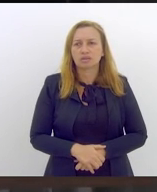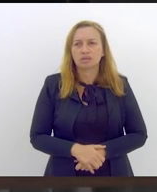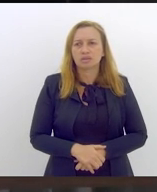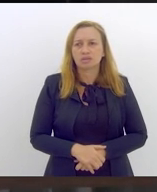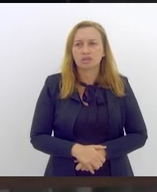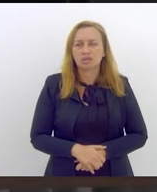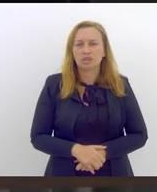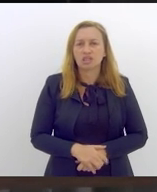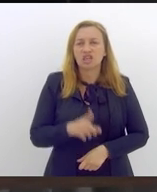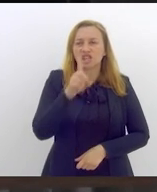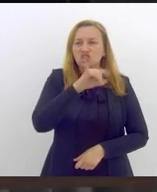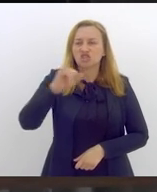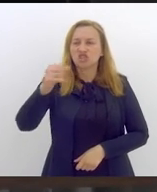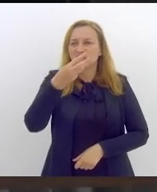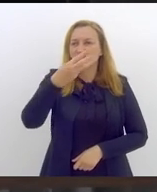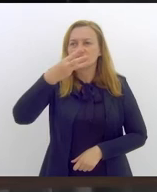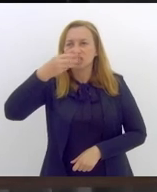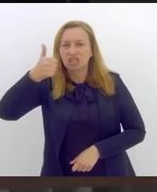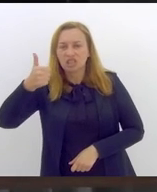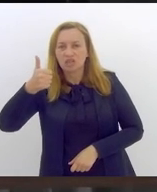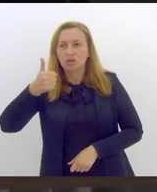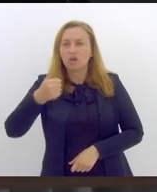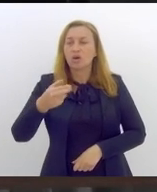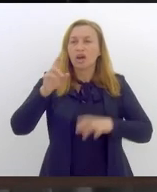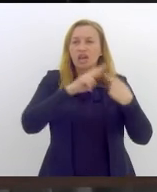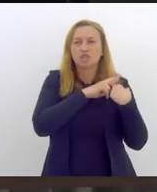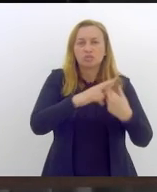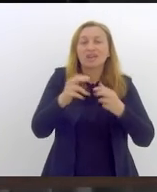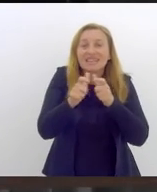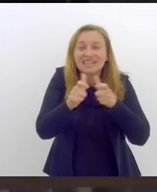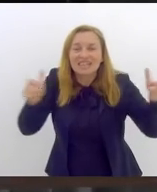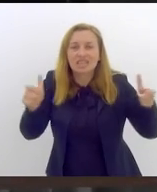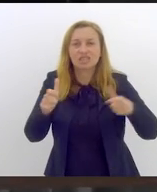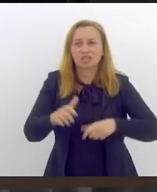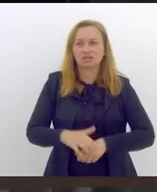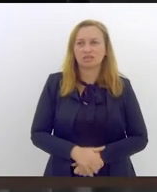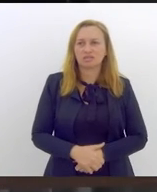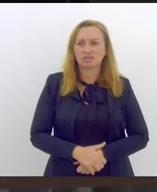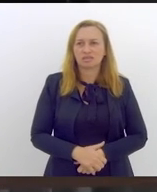dia 30 nós temos uma responsabilidade muito grande